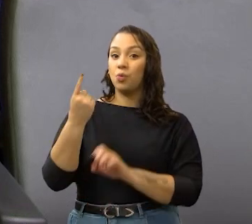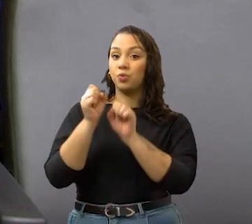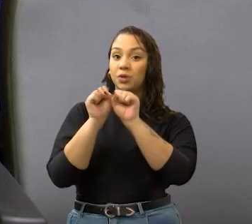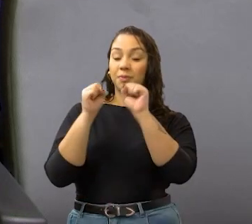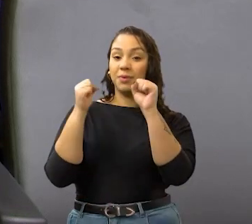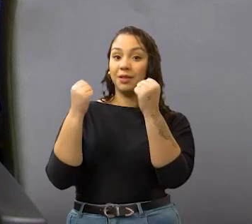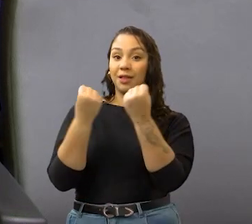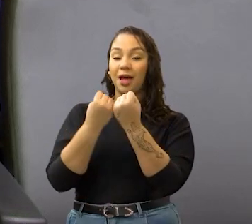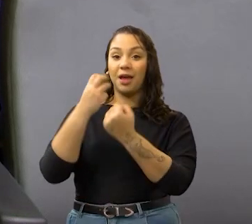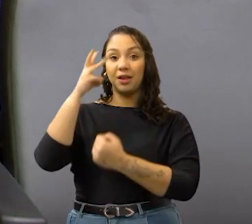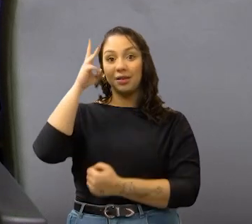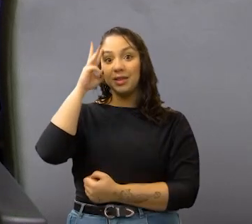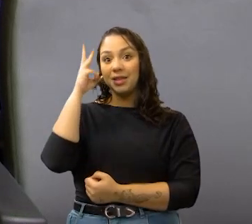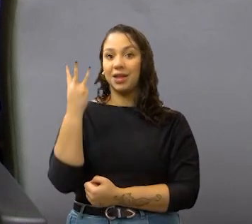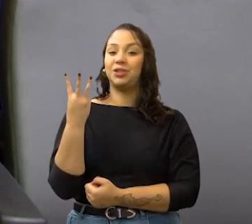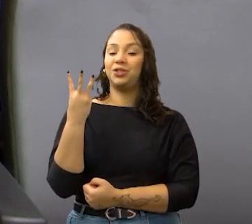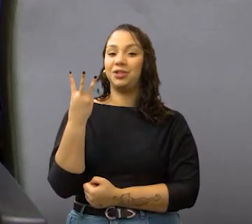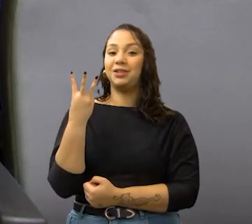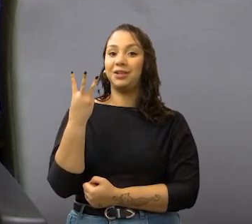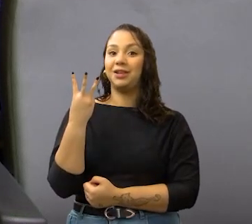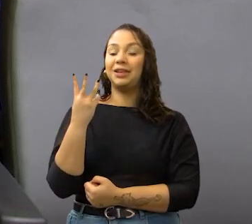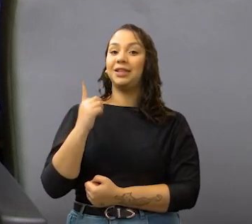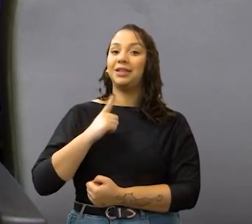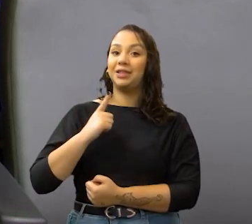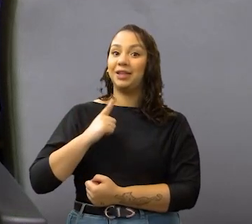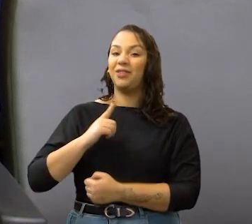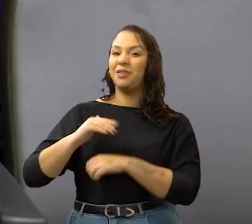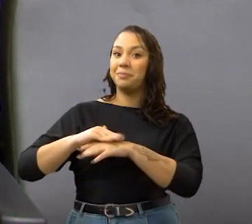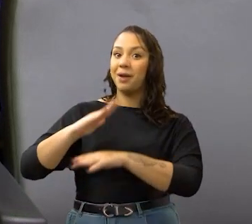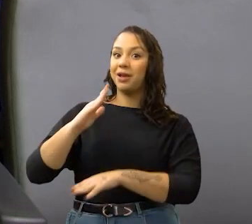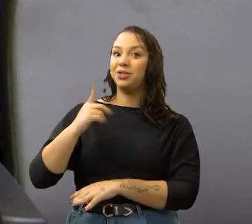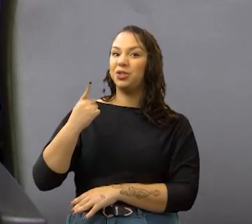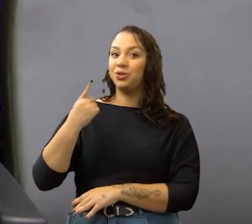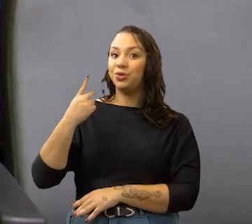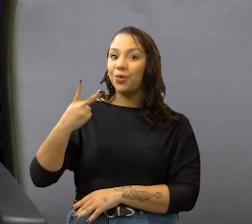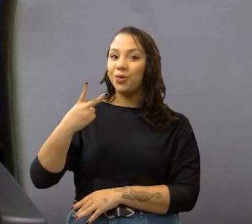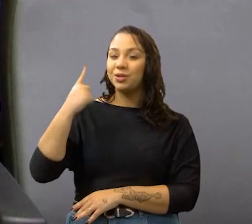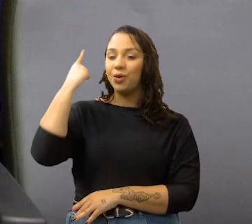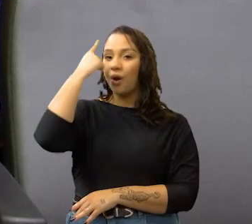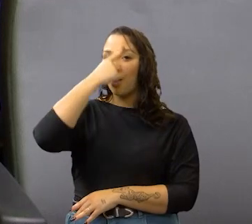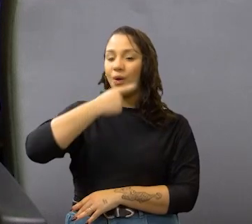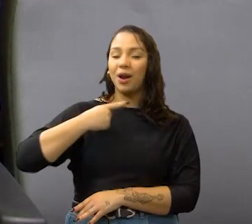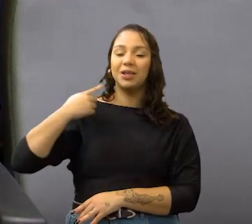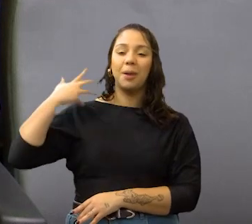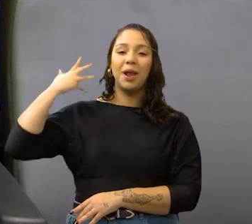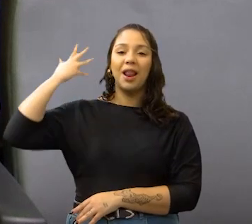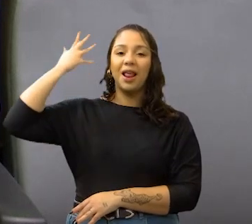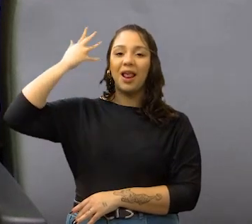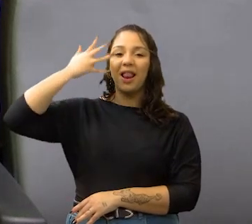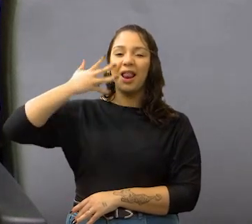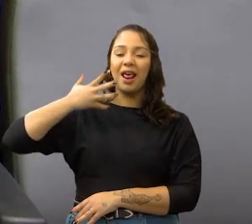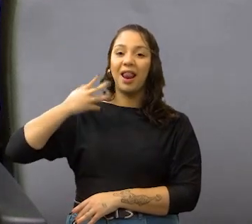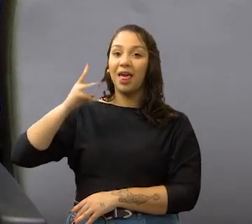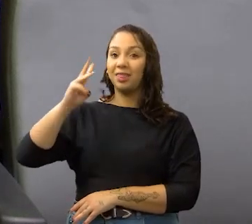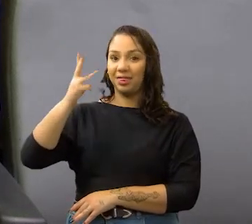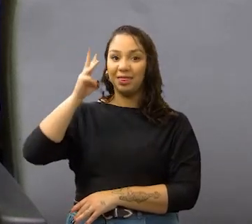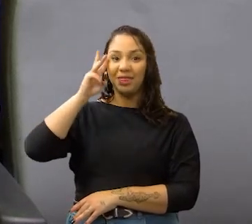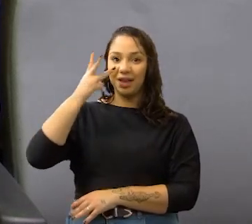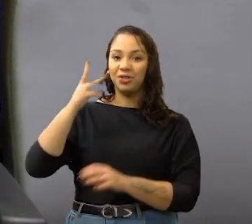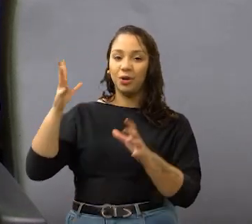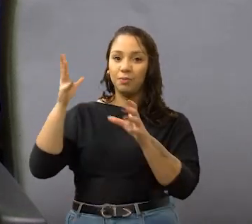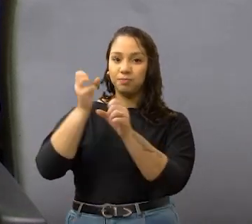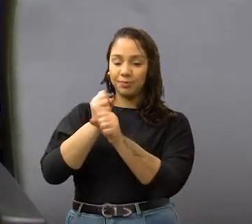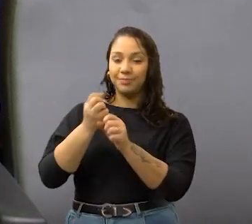um seminário de 3 dias. Foram mais de 12 horas de debate, juntando esses 3